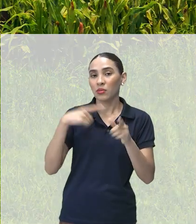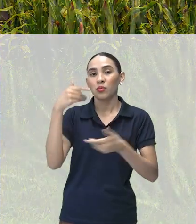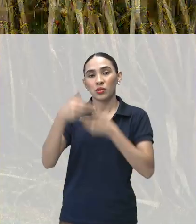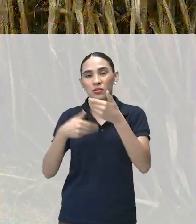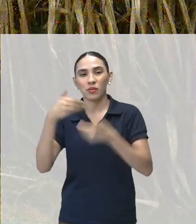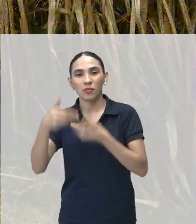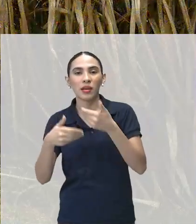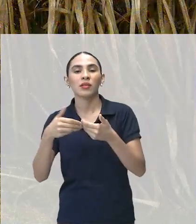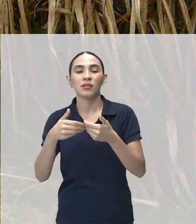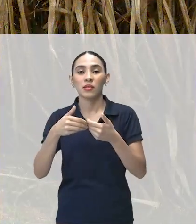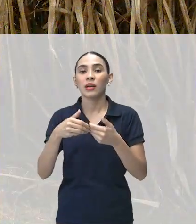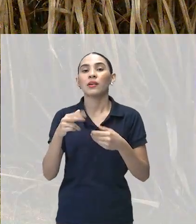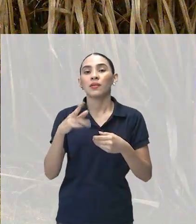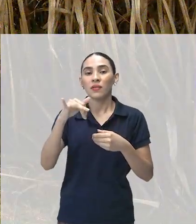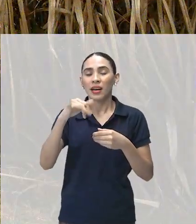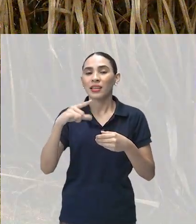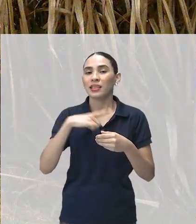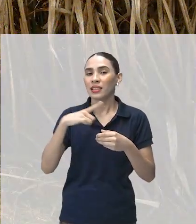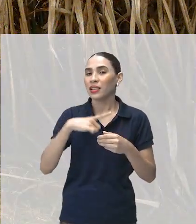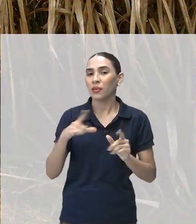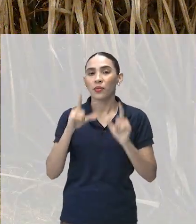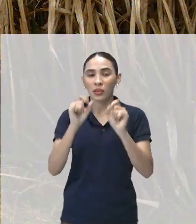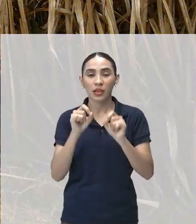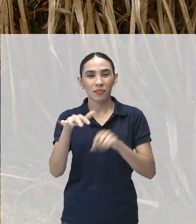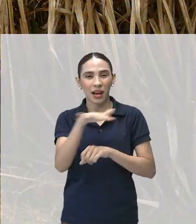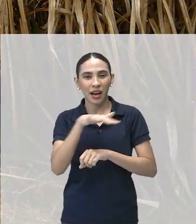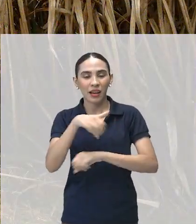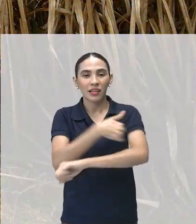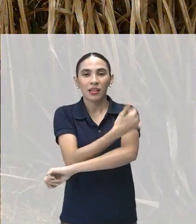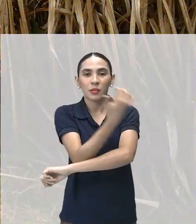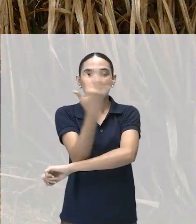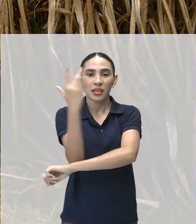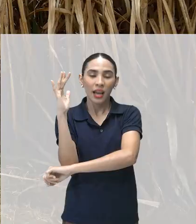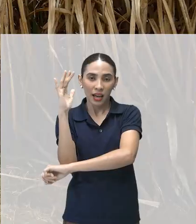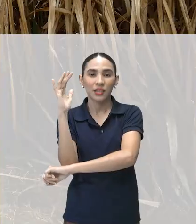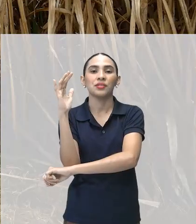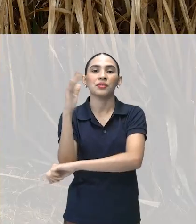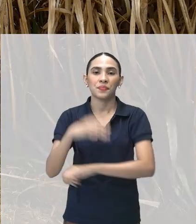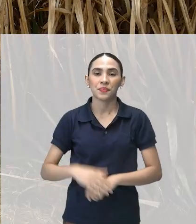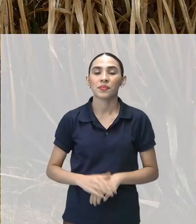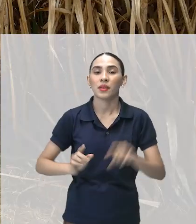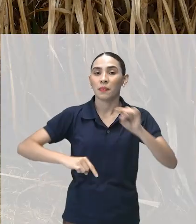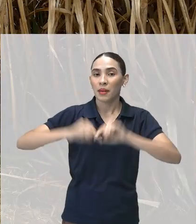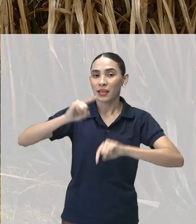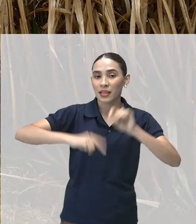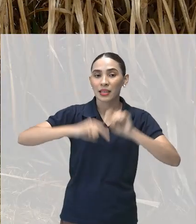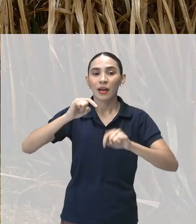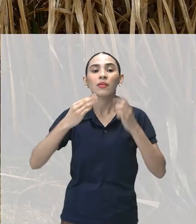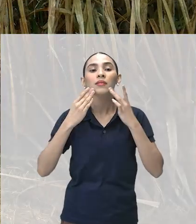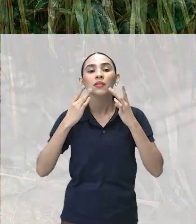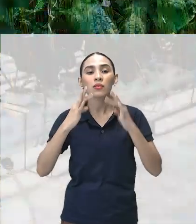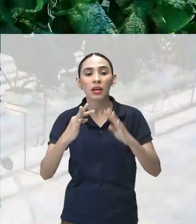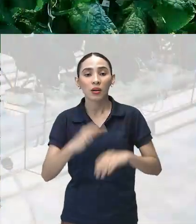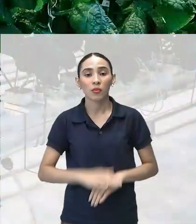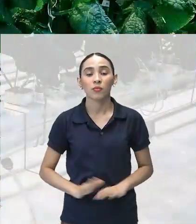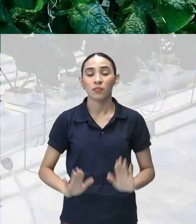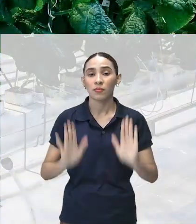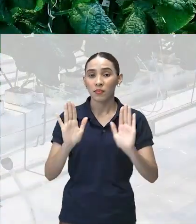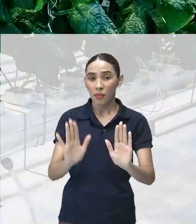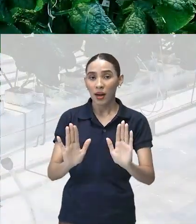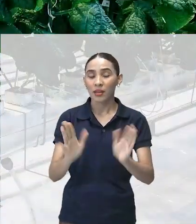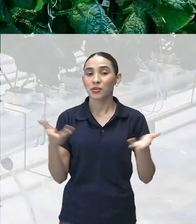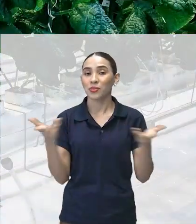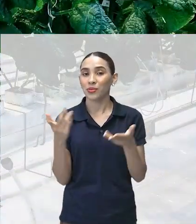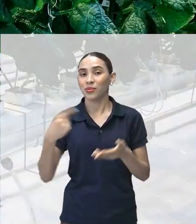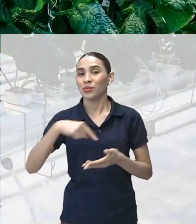ocorre, está sendo trabalhado o meio ambiente, a natureza, os recursos naturais. Porém,